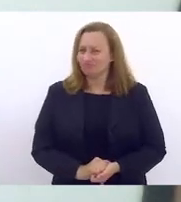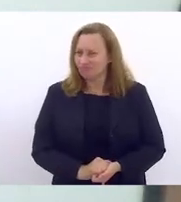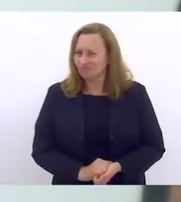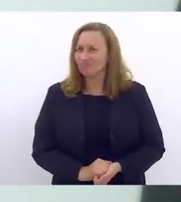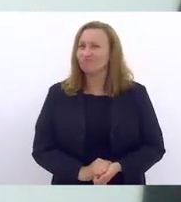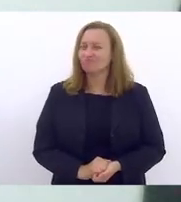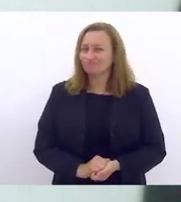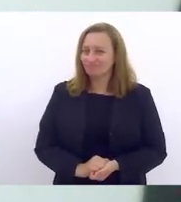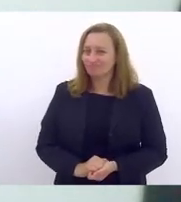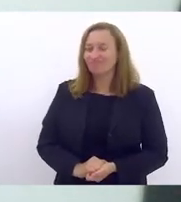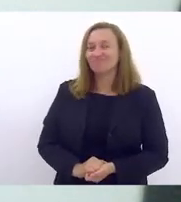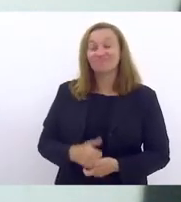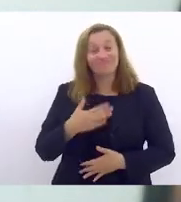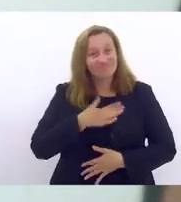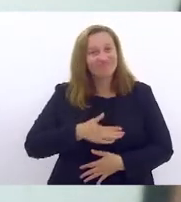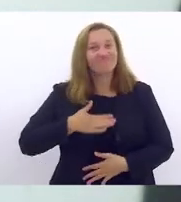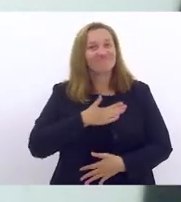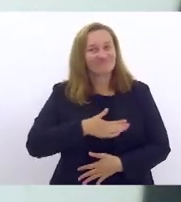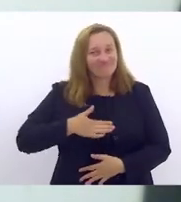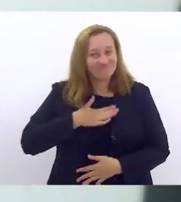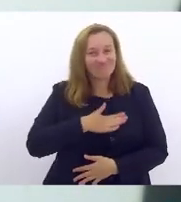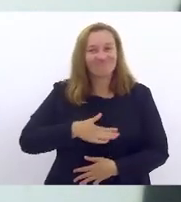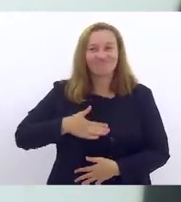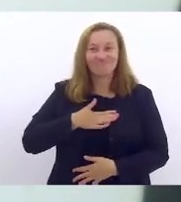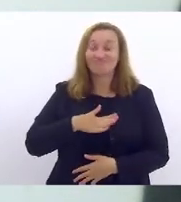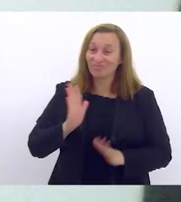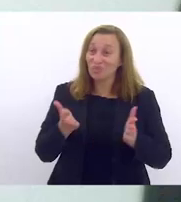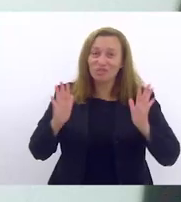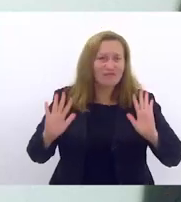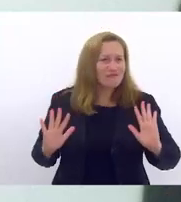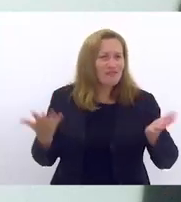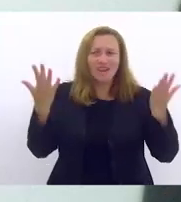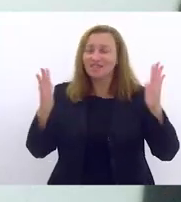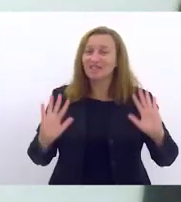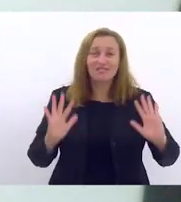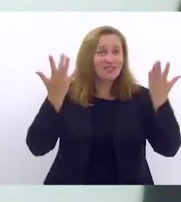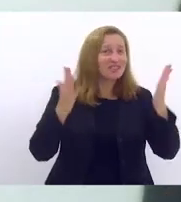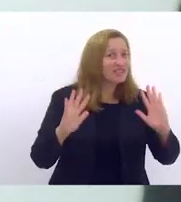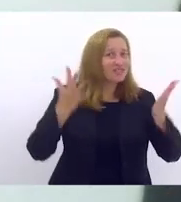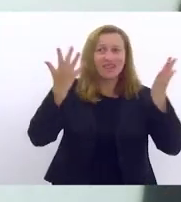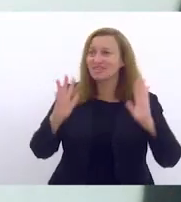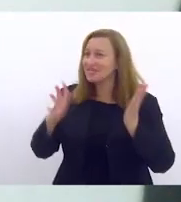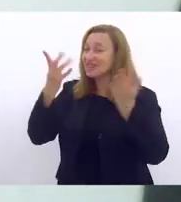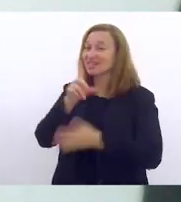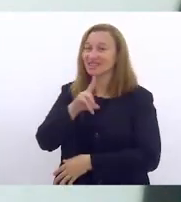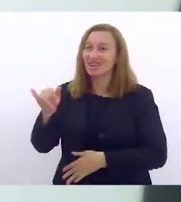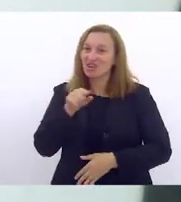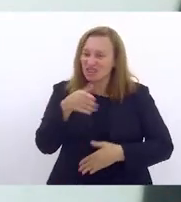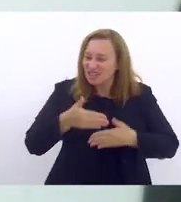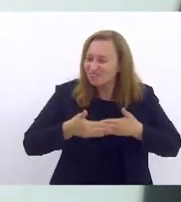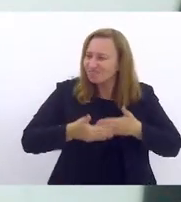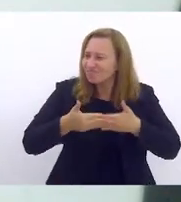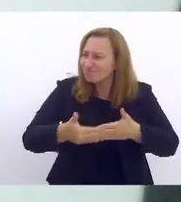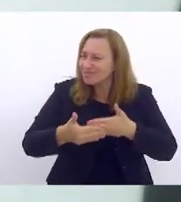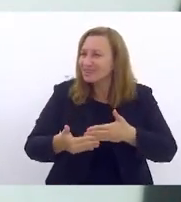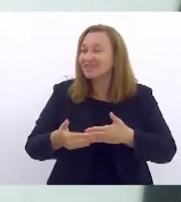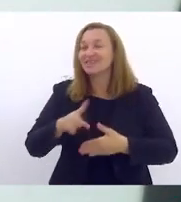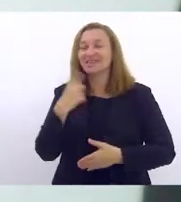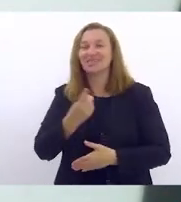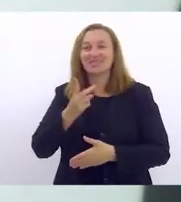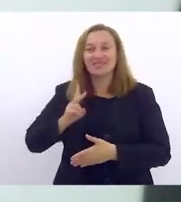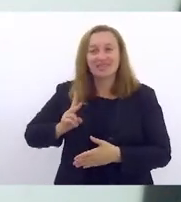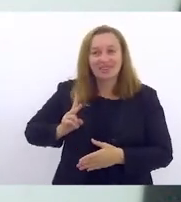contas e satisfação. Acho que hoje é dia de festa. Né? Vocês avançaram muito e vão